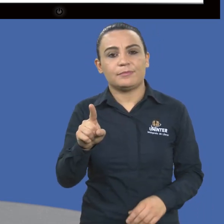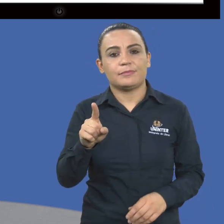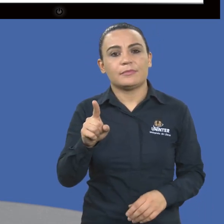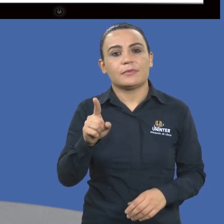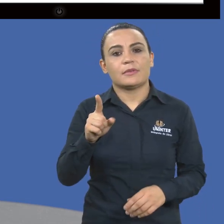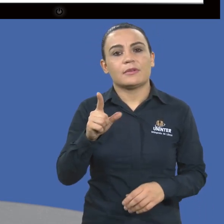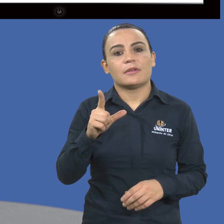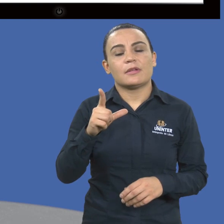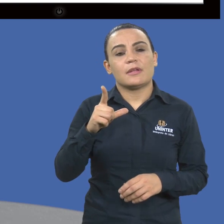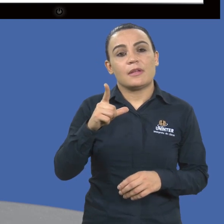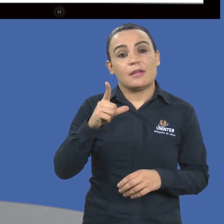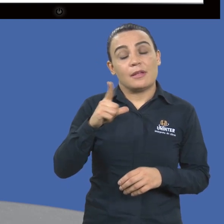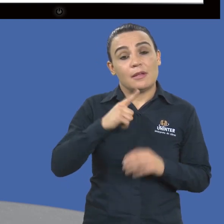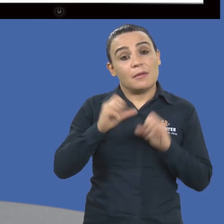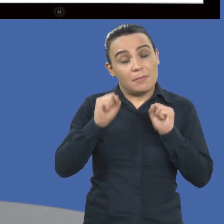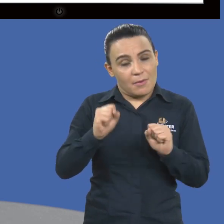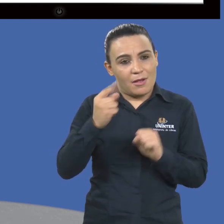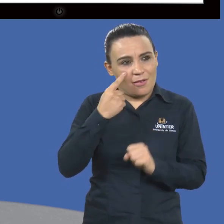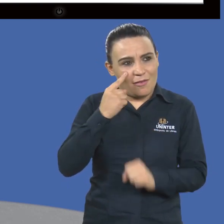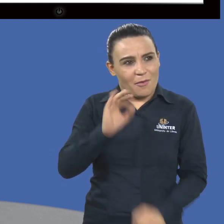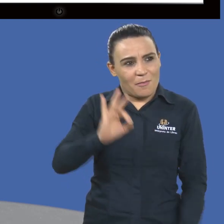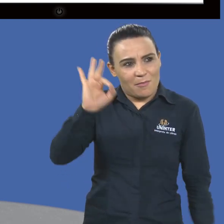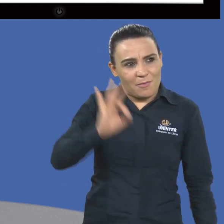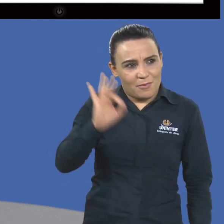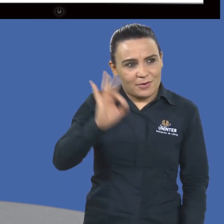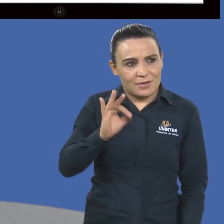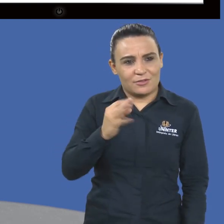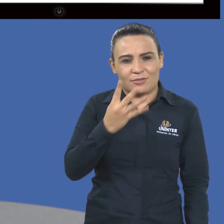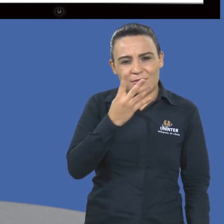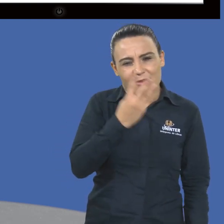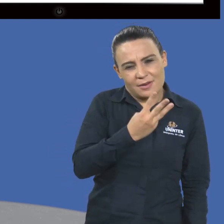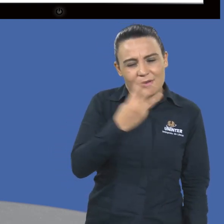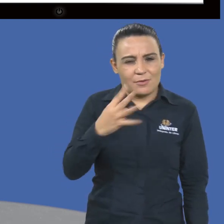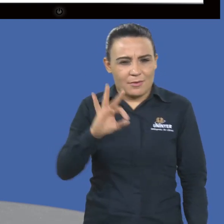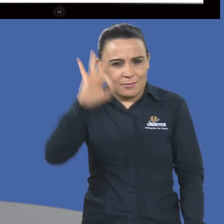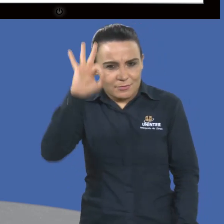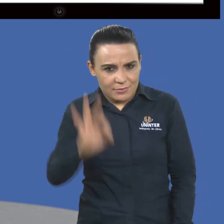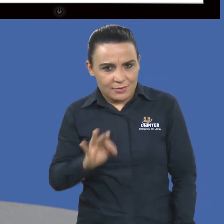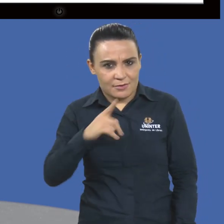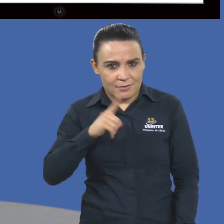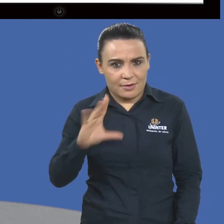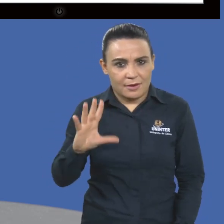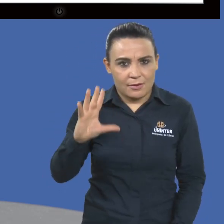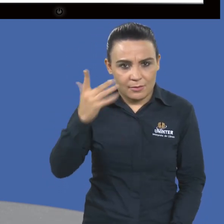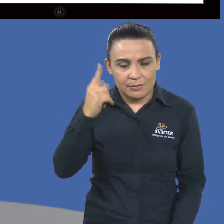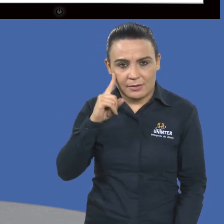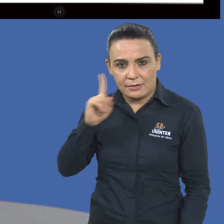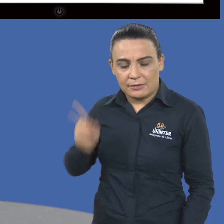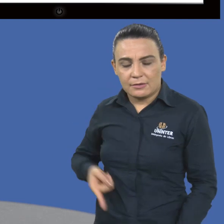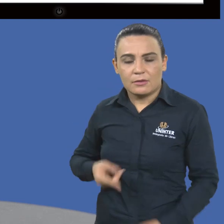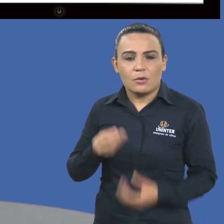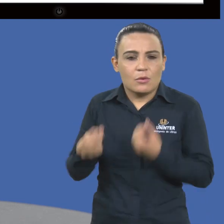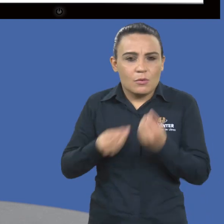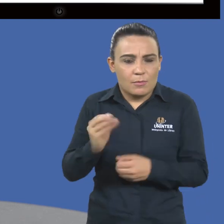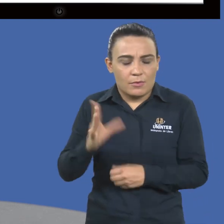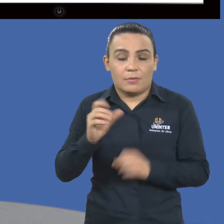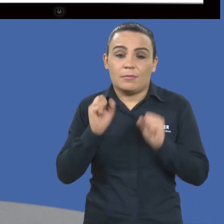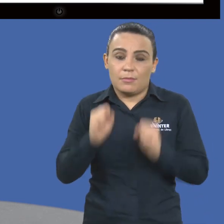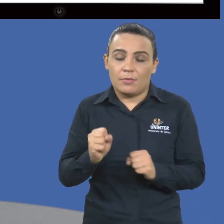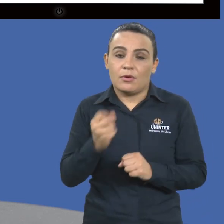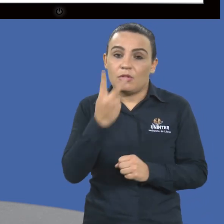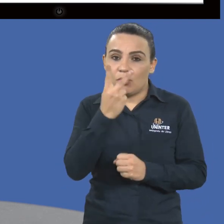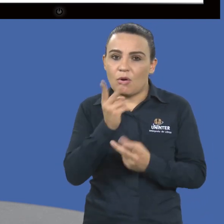dos casos com síndrome de Down tem translocação. E os casos de translocação, geralmente eles